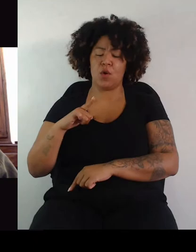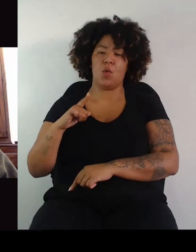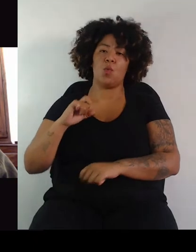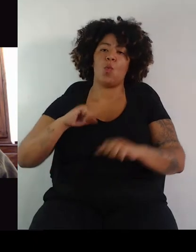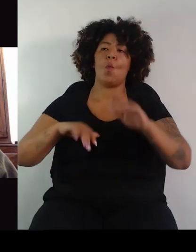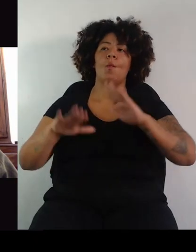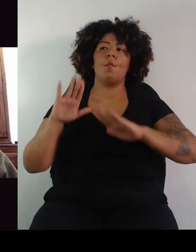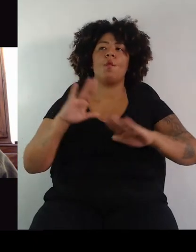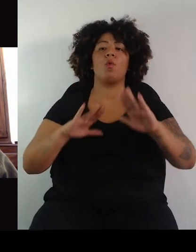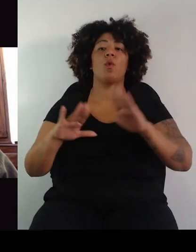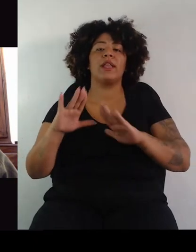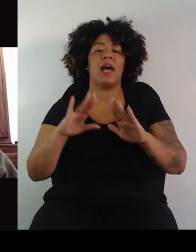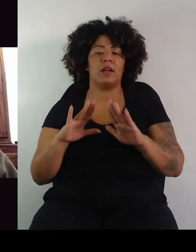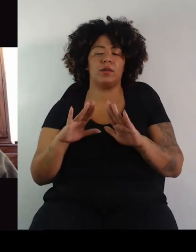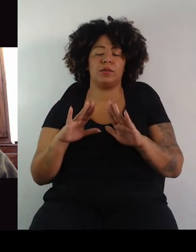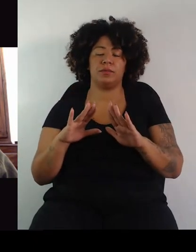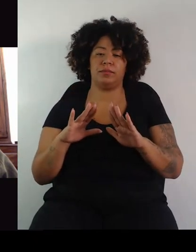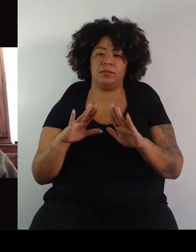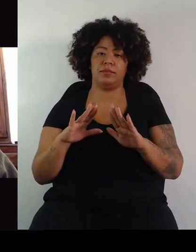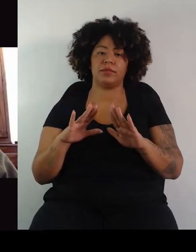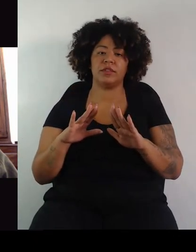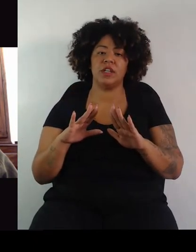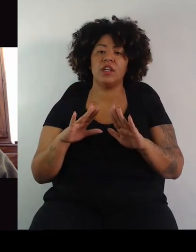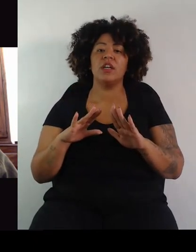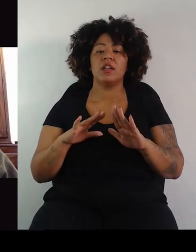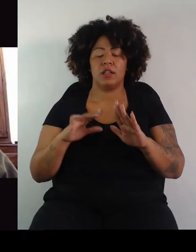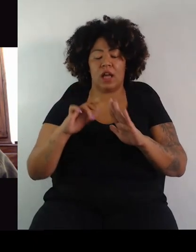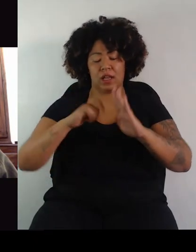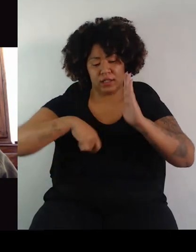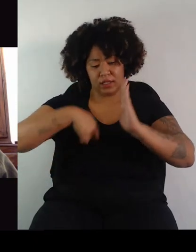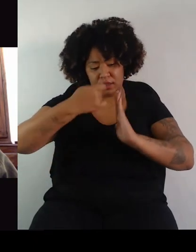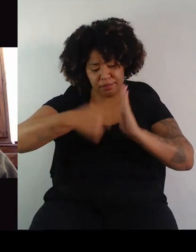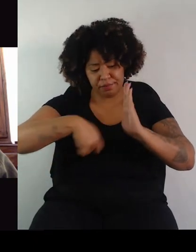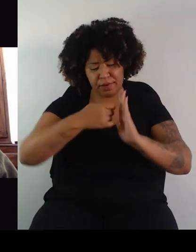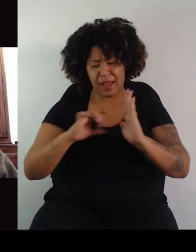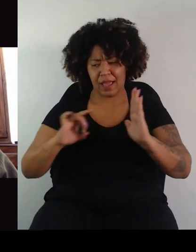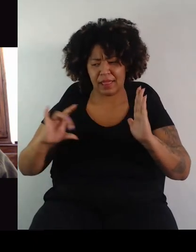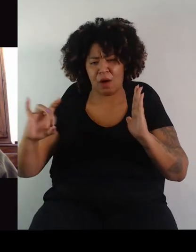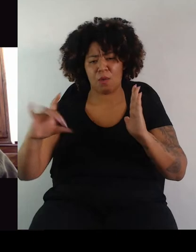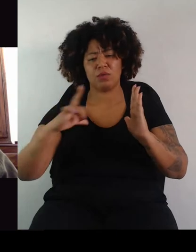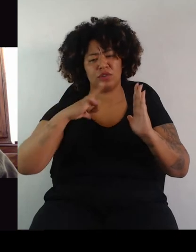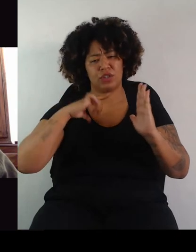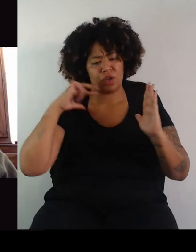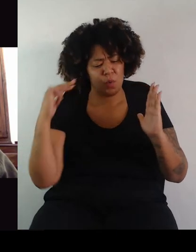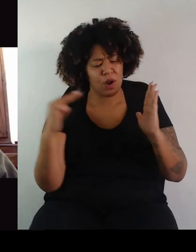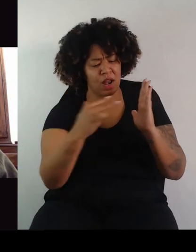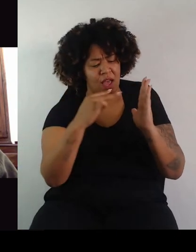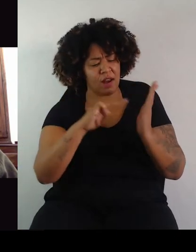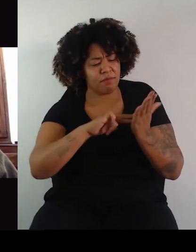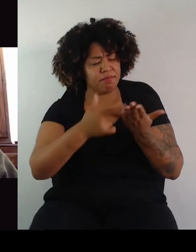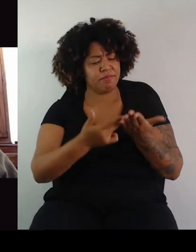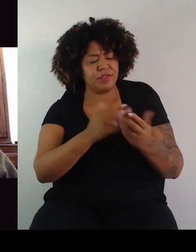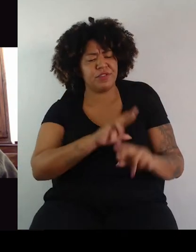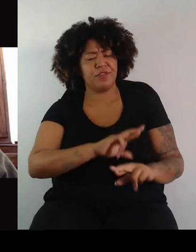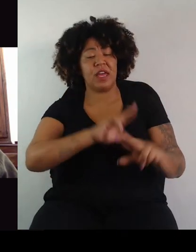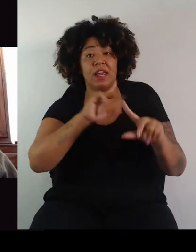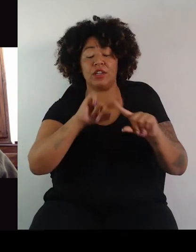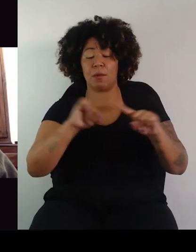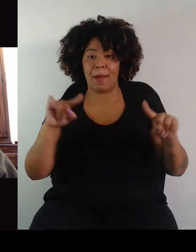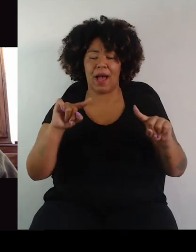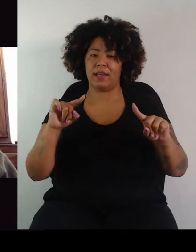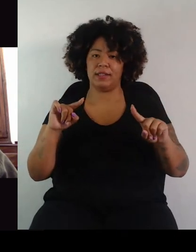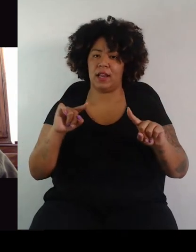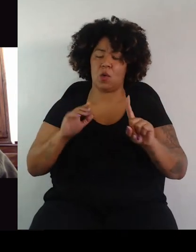a sua obra foi era passível a interpretações bastante discreto né em relação a sua vida pessoal